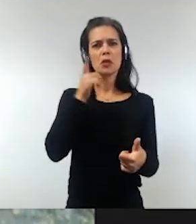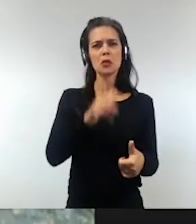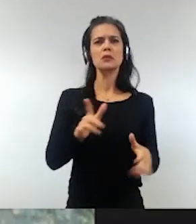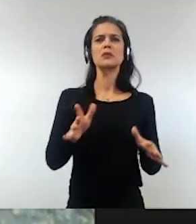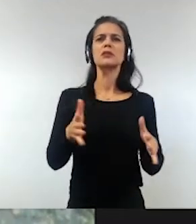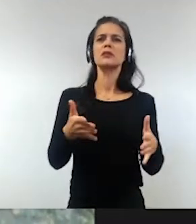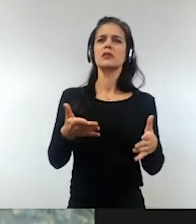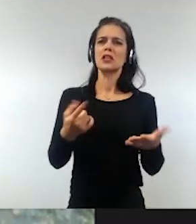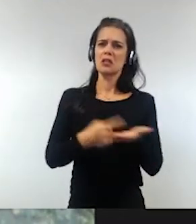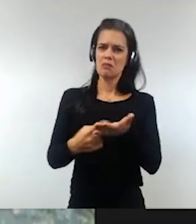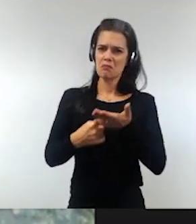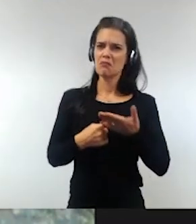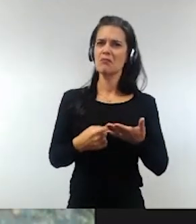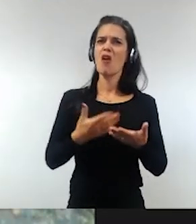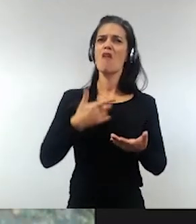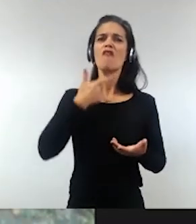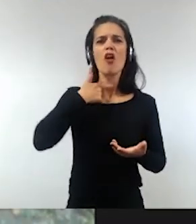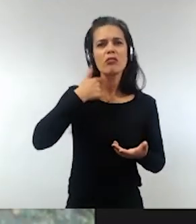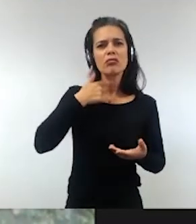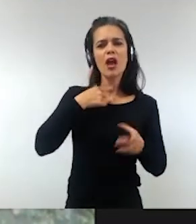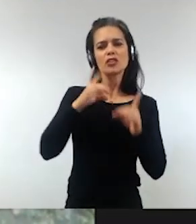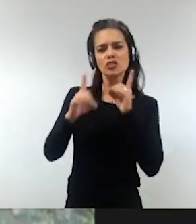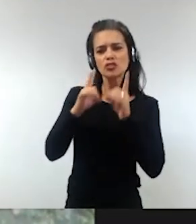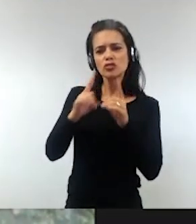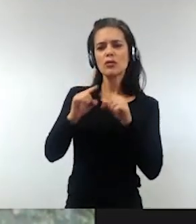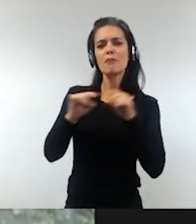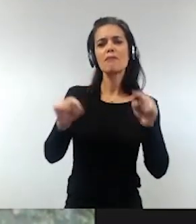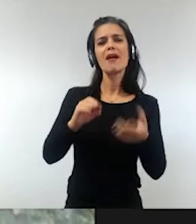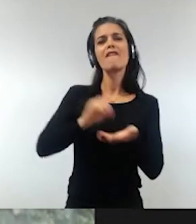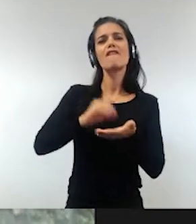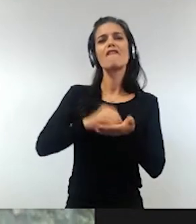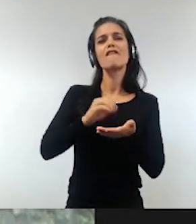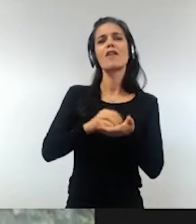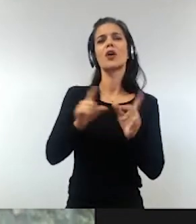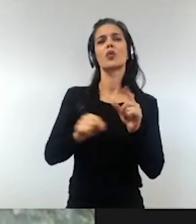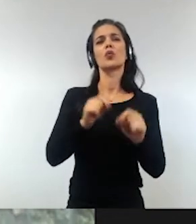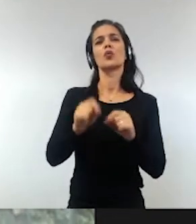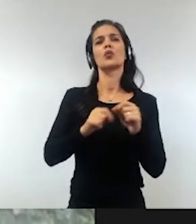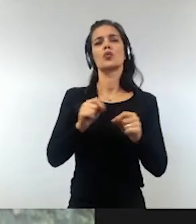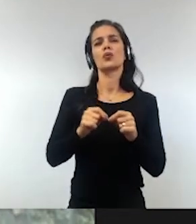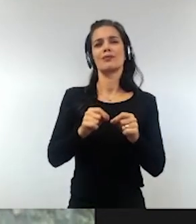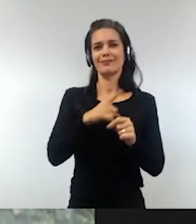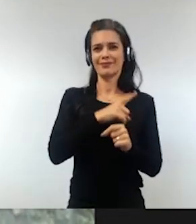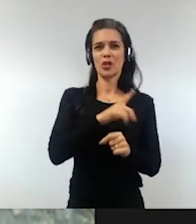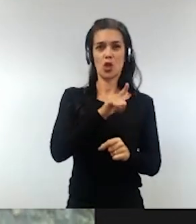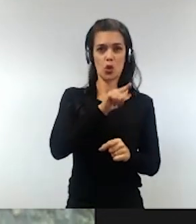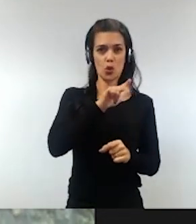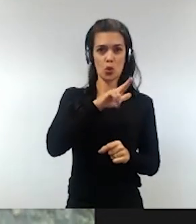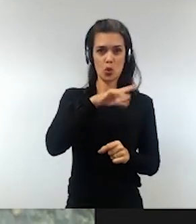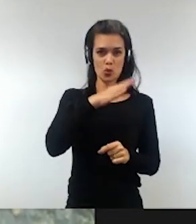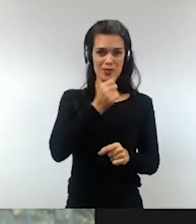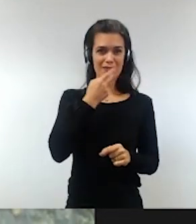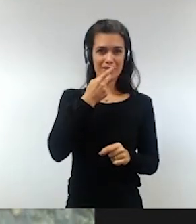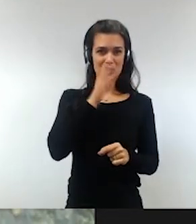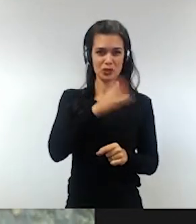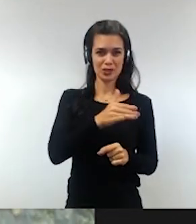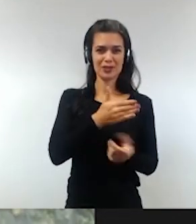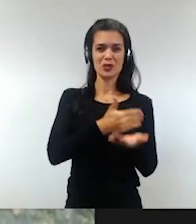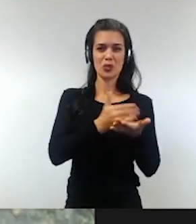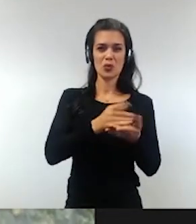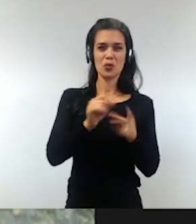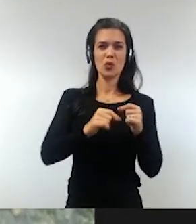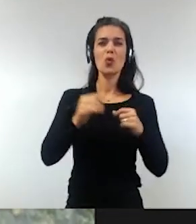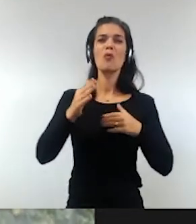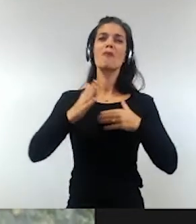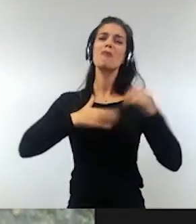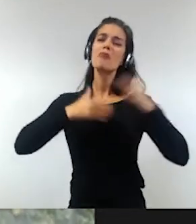estão prontas para dialogar, mas às vezes falta, como a doutora Lúcia falou logo no início, um profissional ou